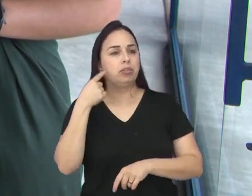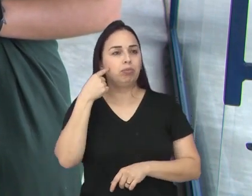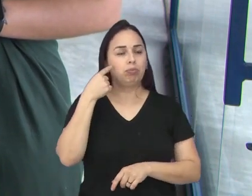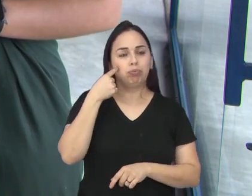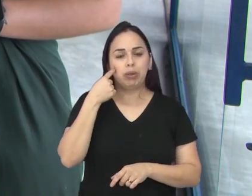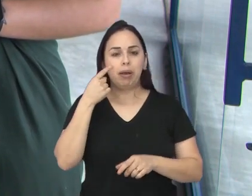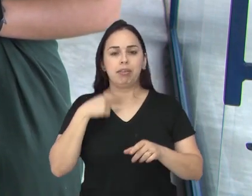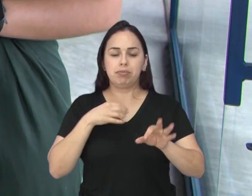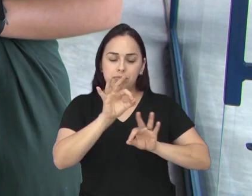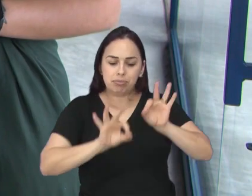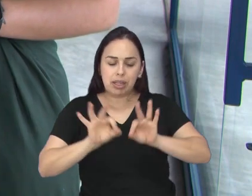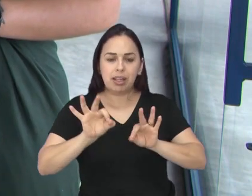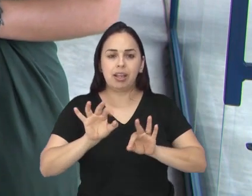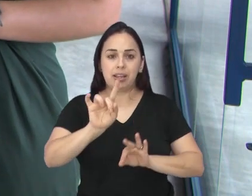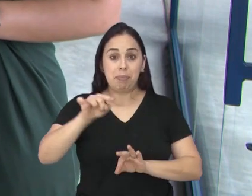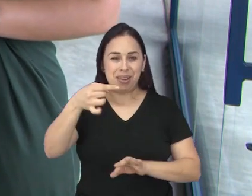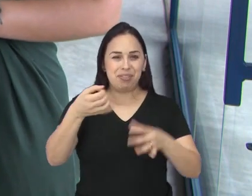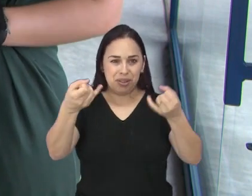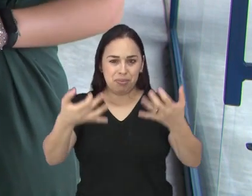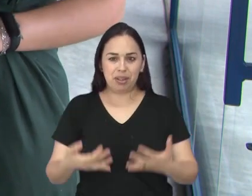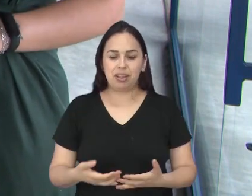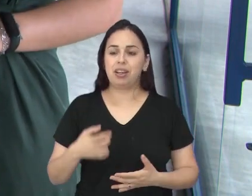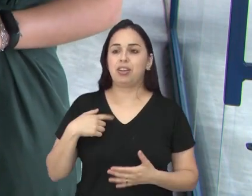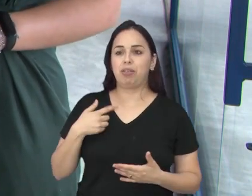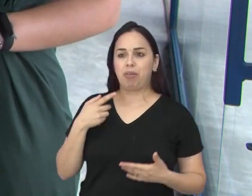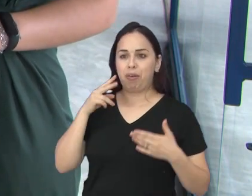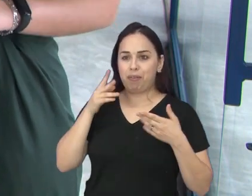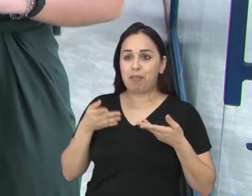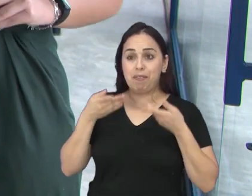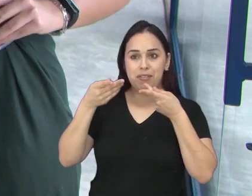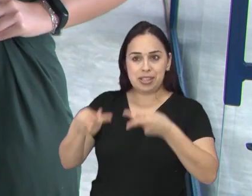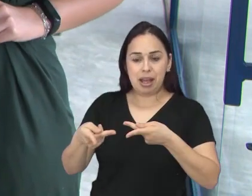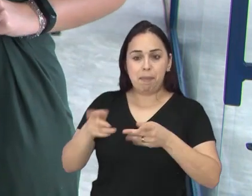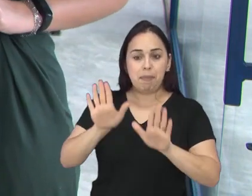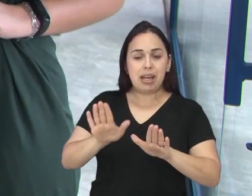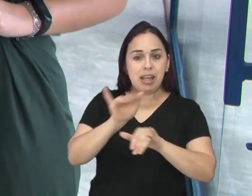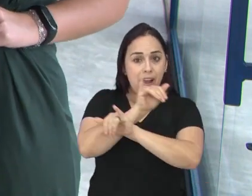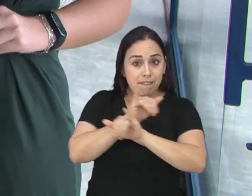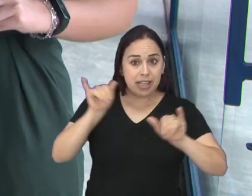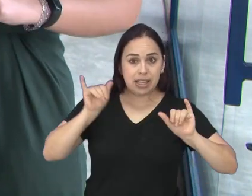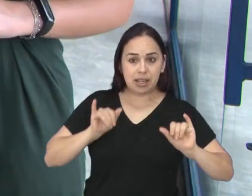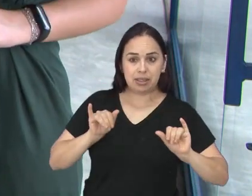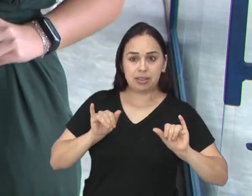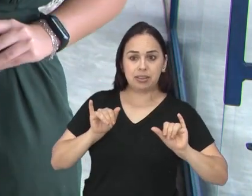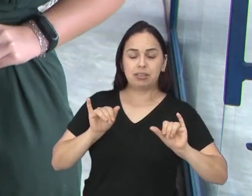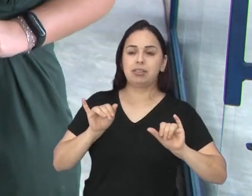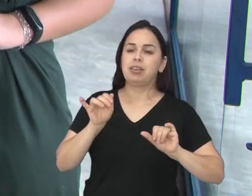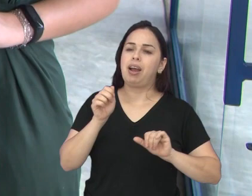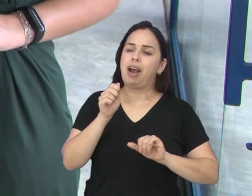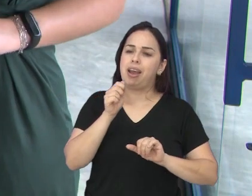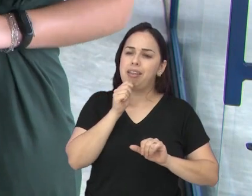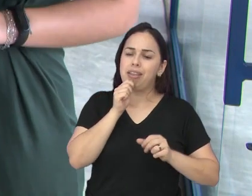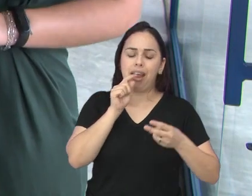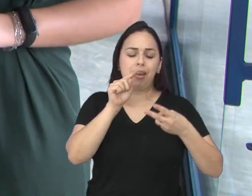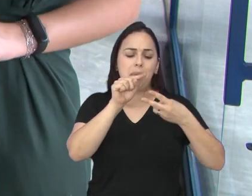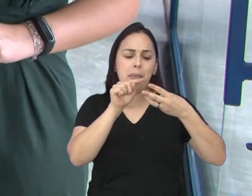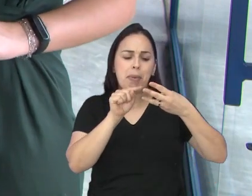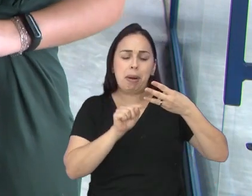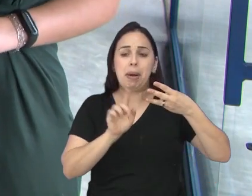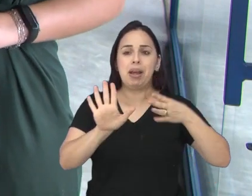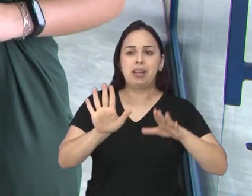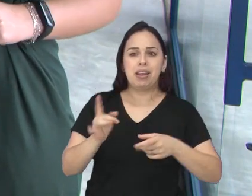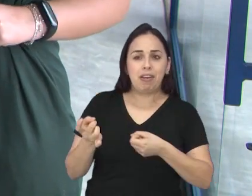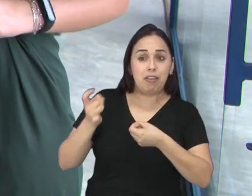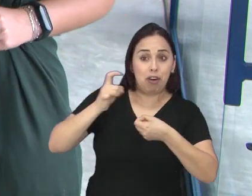coisa e depois a gente conta lá, acho que ficaria legal. A gente vai lá ver a capela, mas eu só queria avisar vocês que a gente ainda tem outros blocos e a gente vai voltar